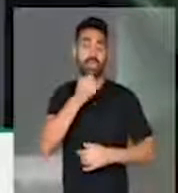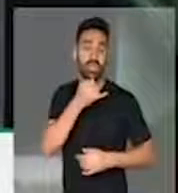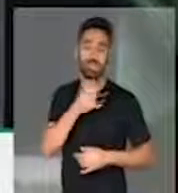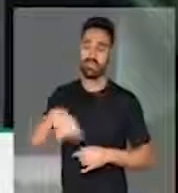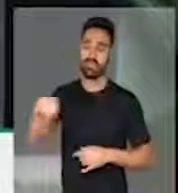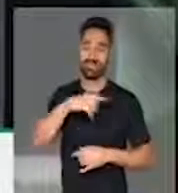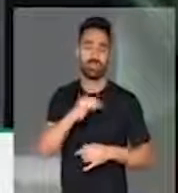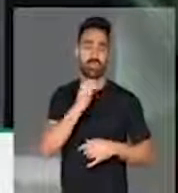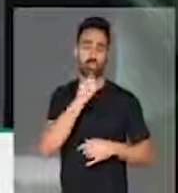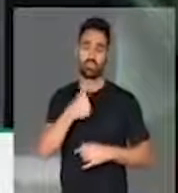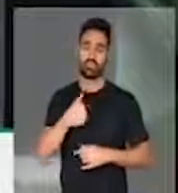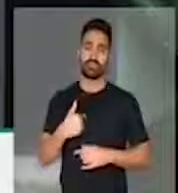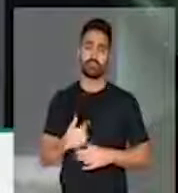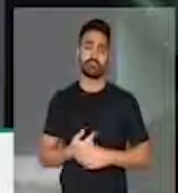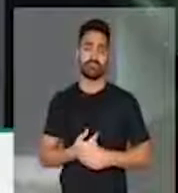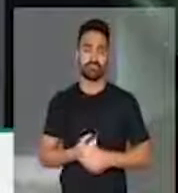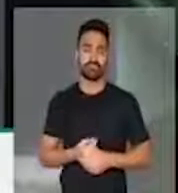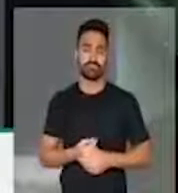Muitos.